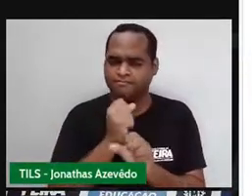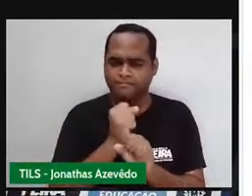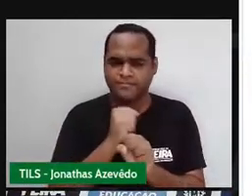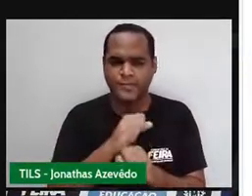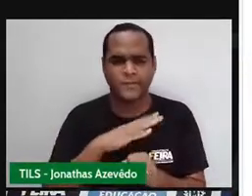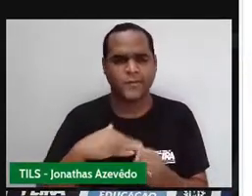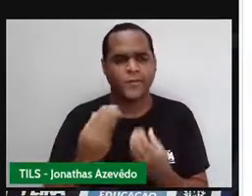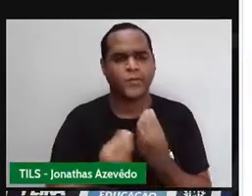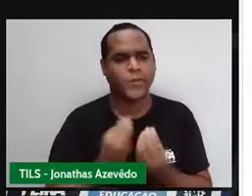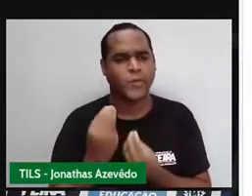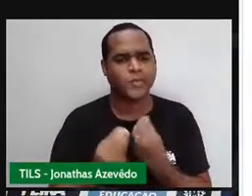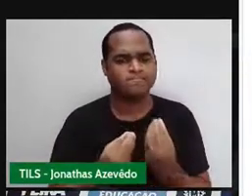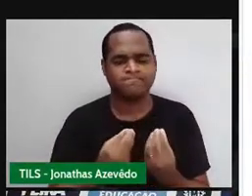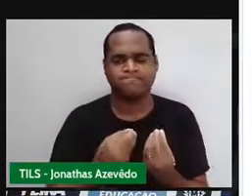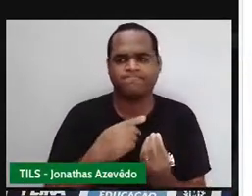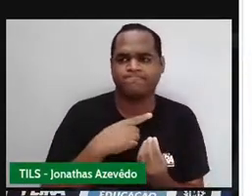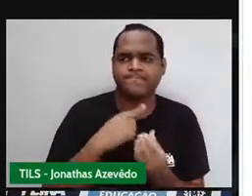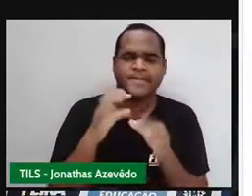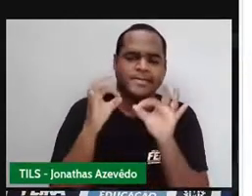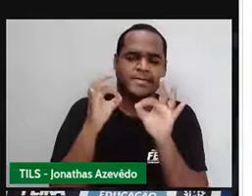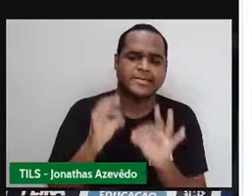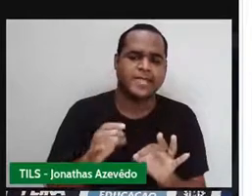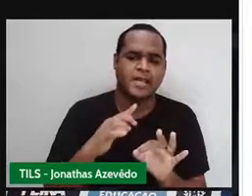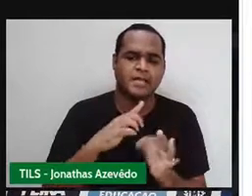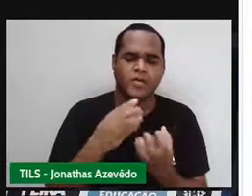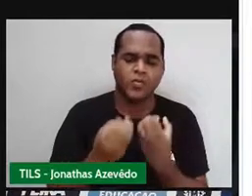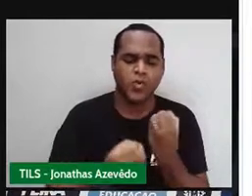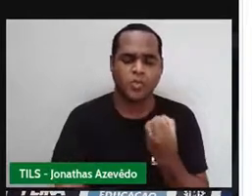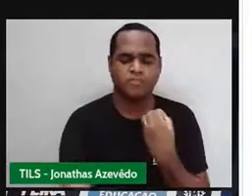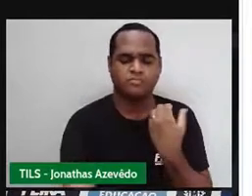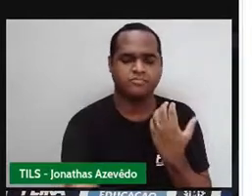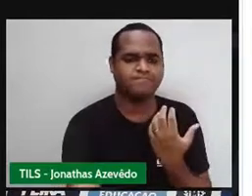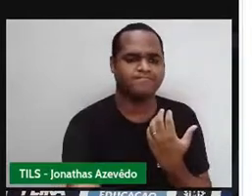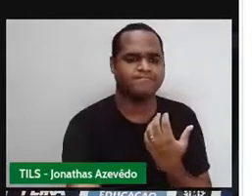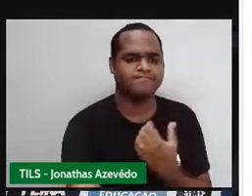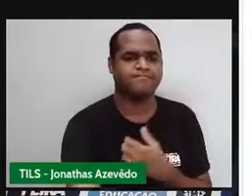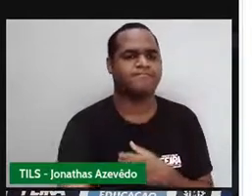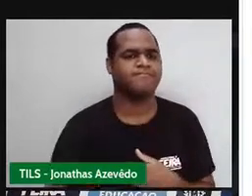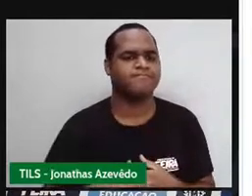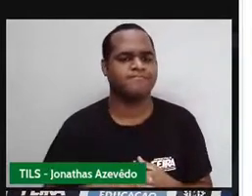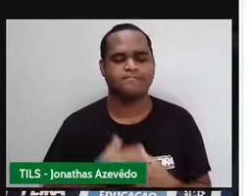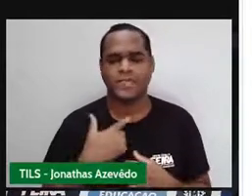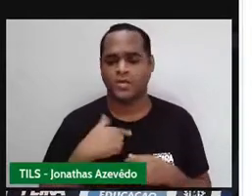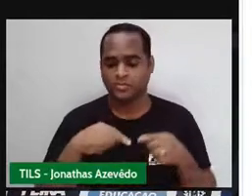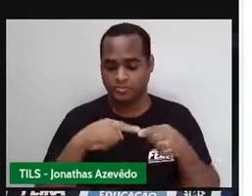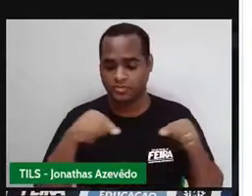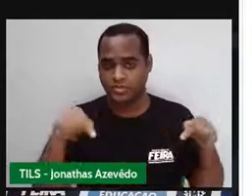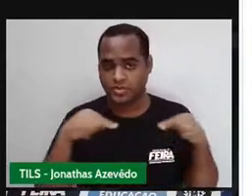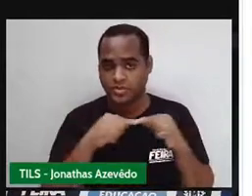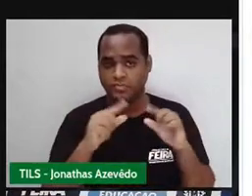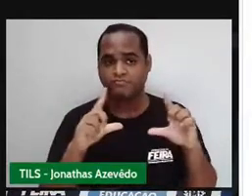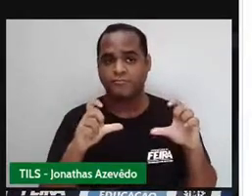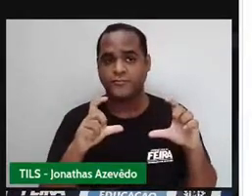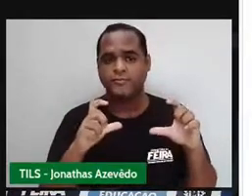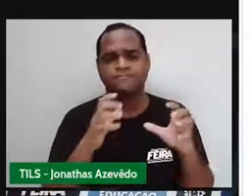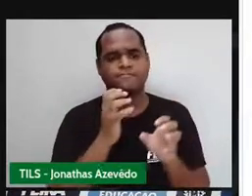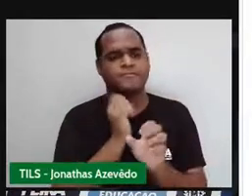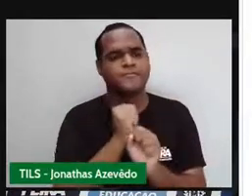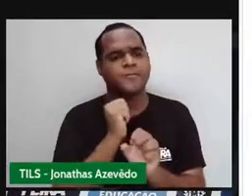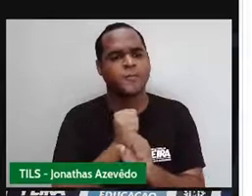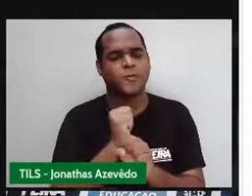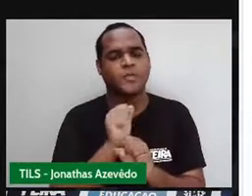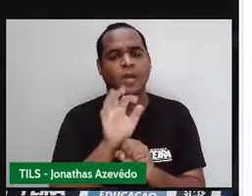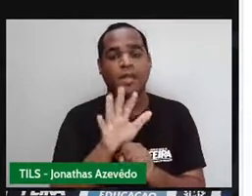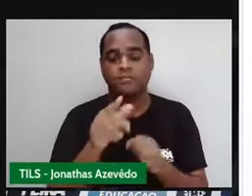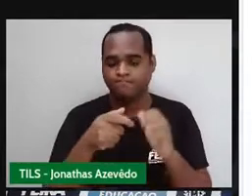né uma forma específica de calcular a área dessa figura o que a gente precisa